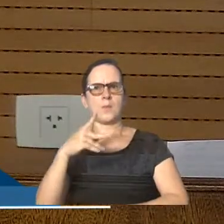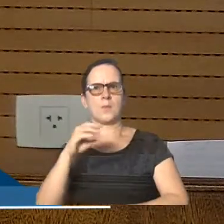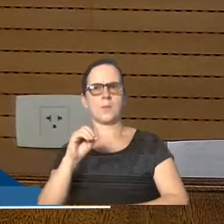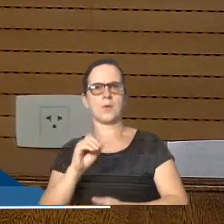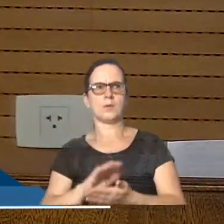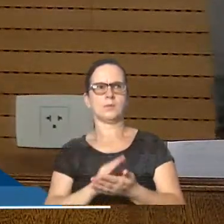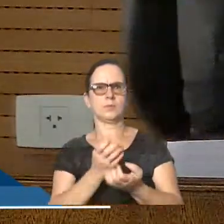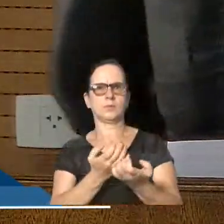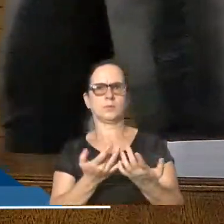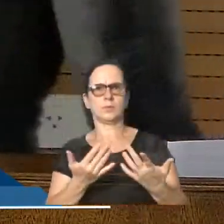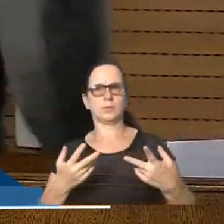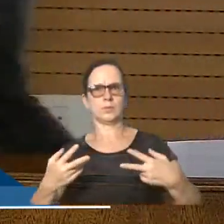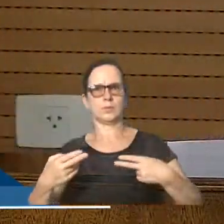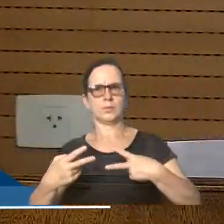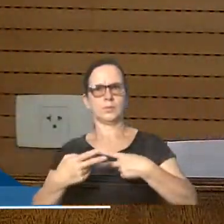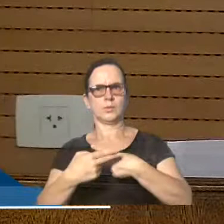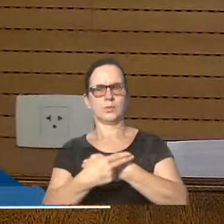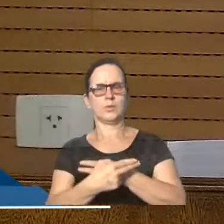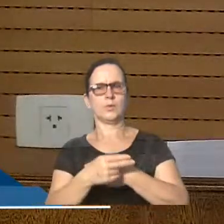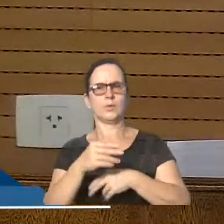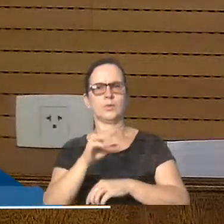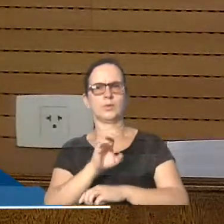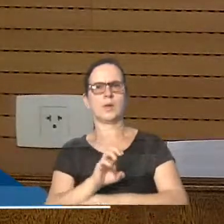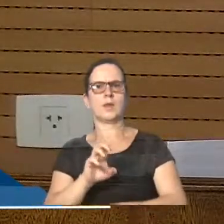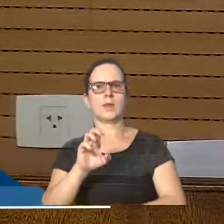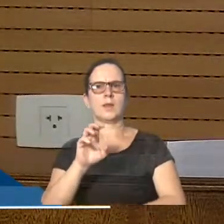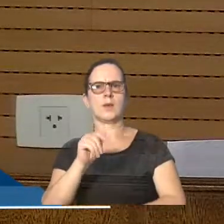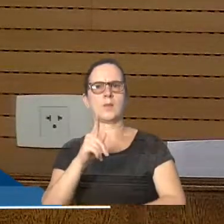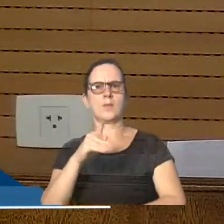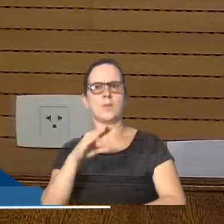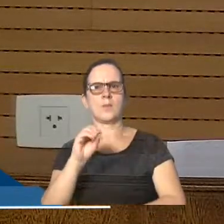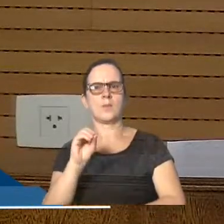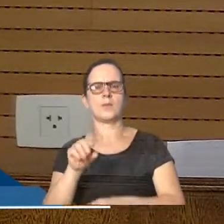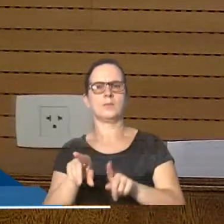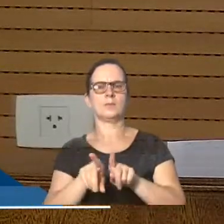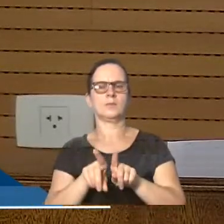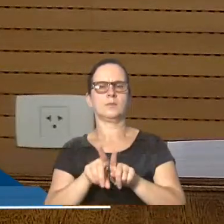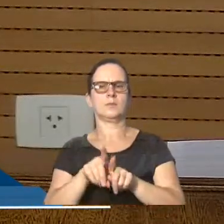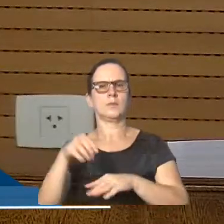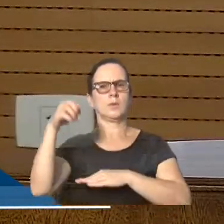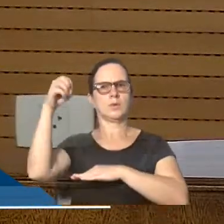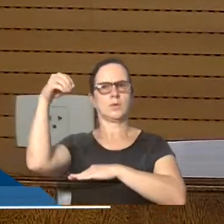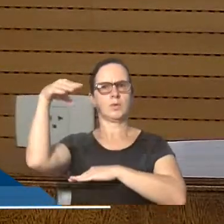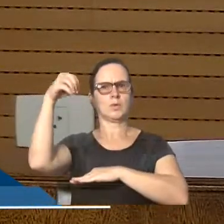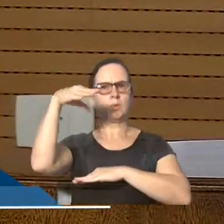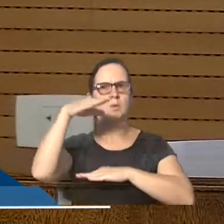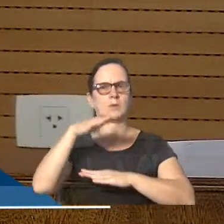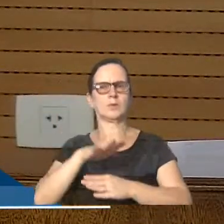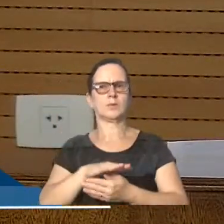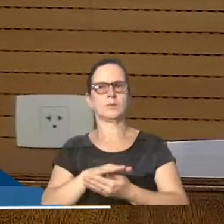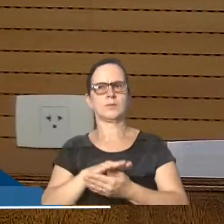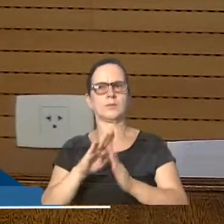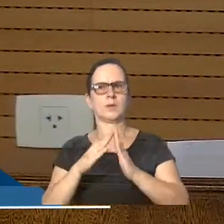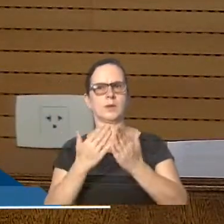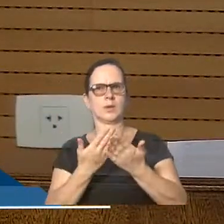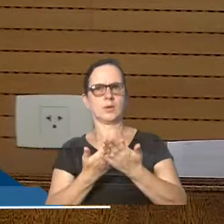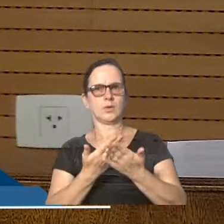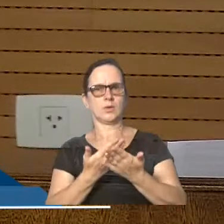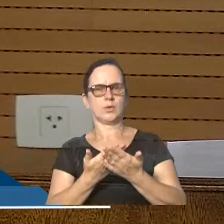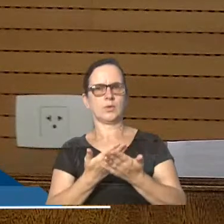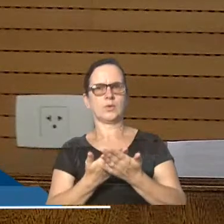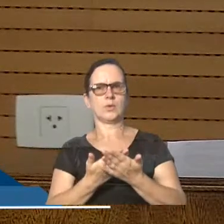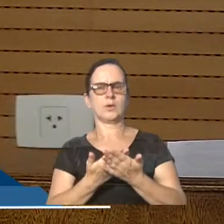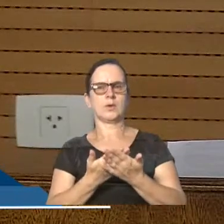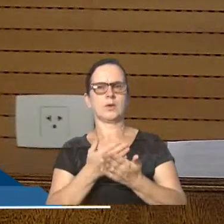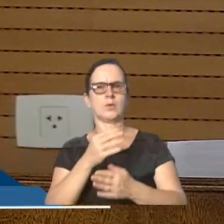Unidade Municipal de Ensino Estado de São Paulo. Manutenção na iluminação do pátio da Unidade Municipal de